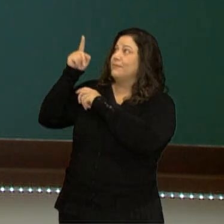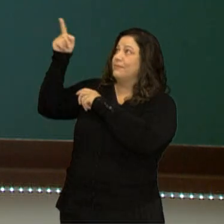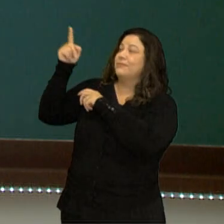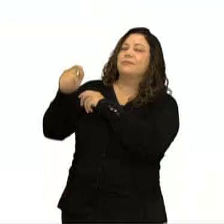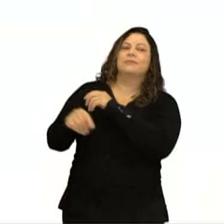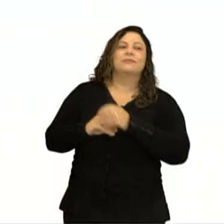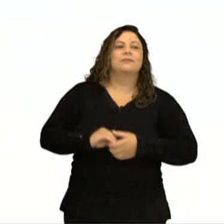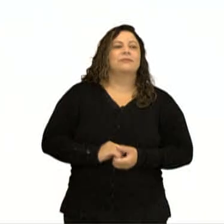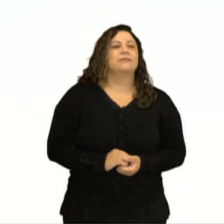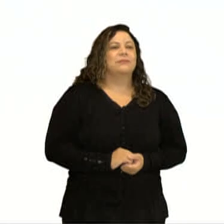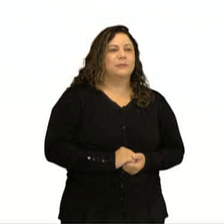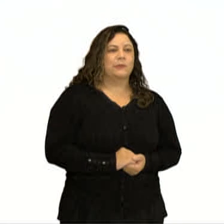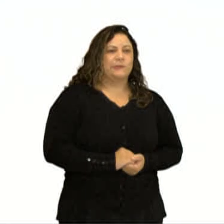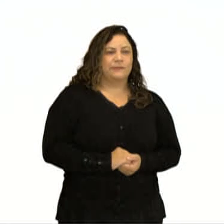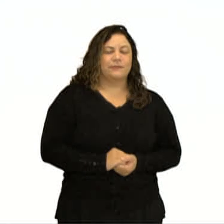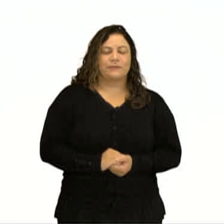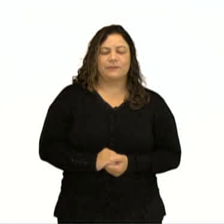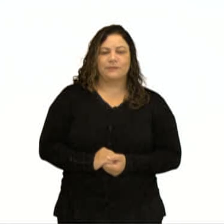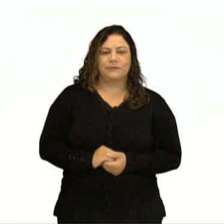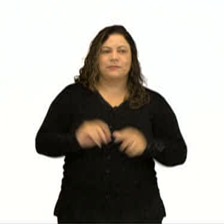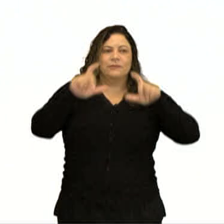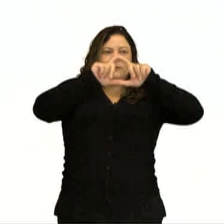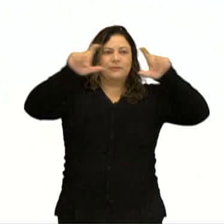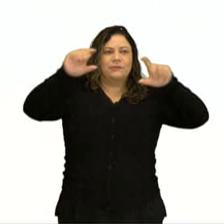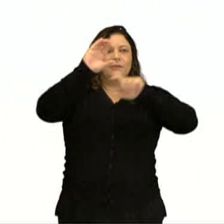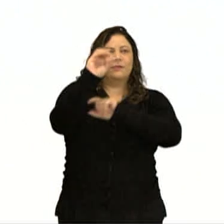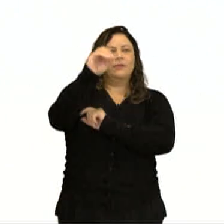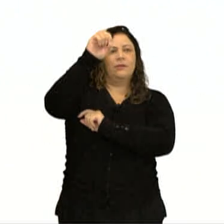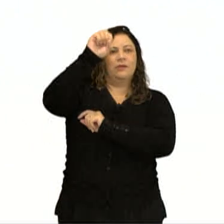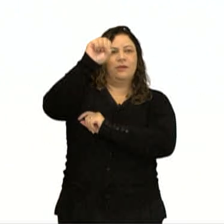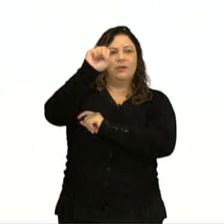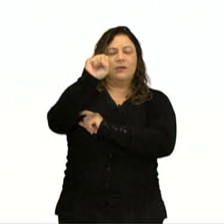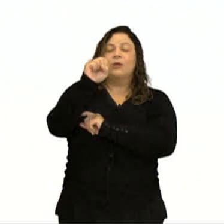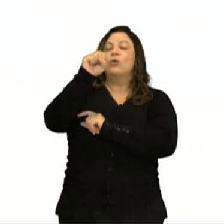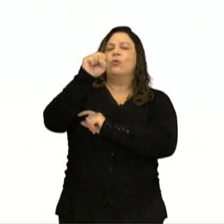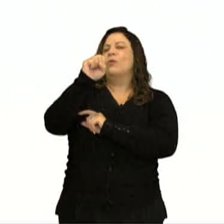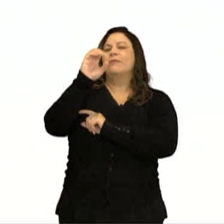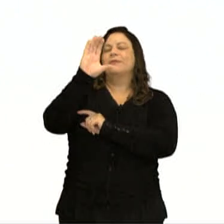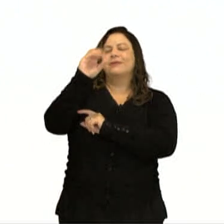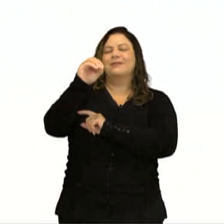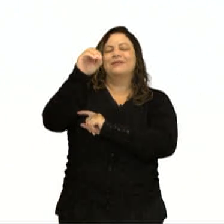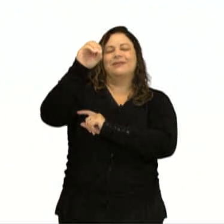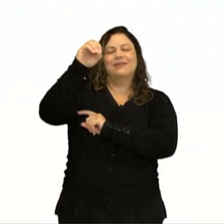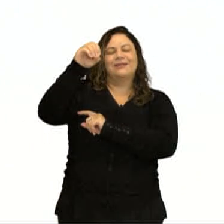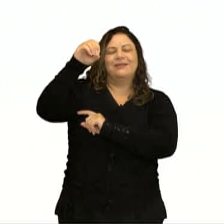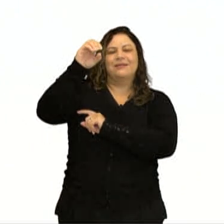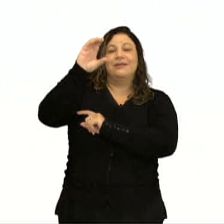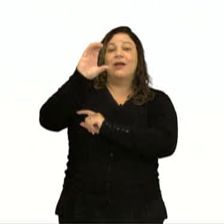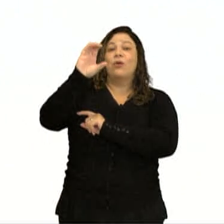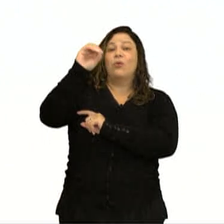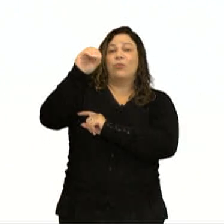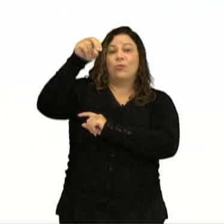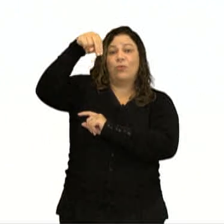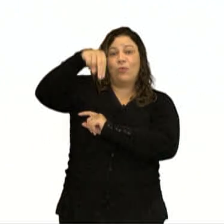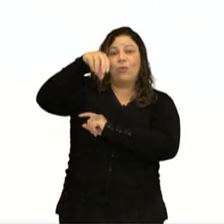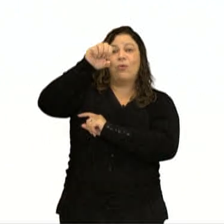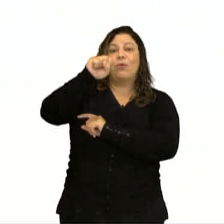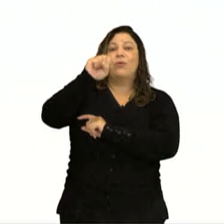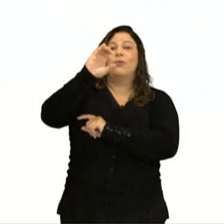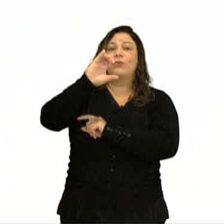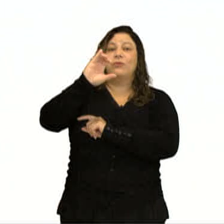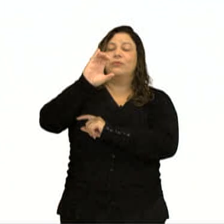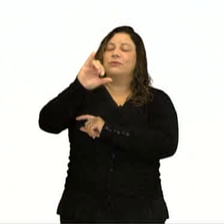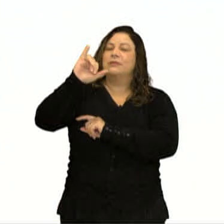embora perfeitamente cônscio das minhas altas responsabilidades como representante do povo